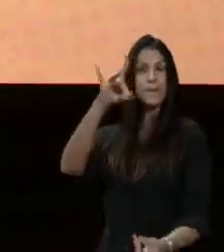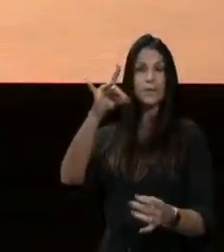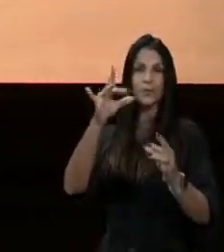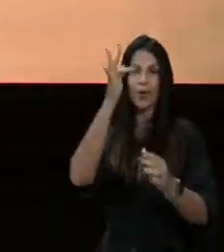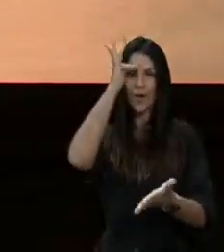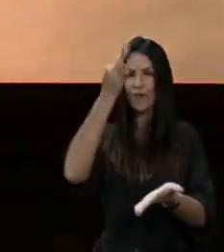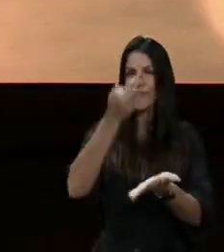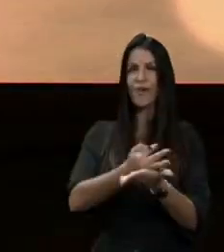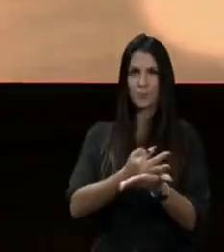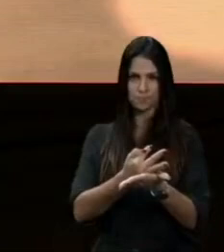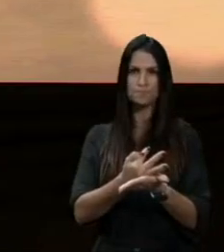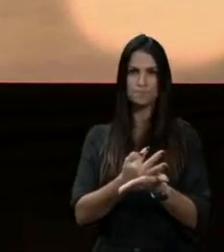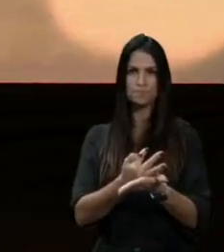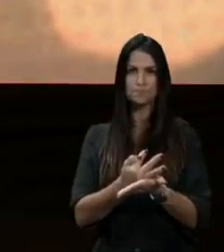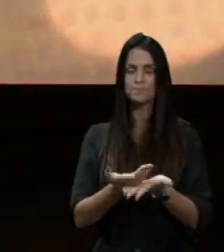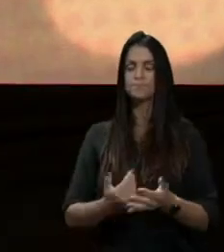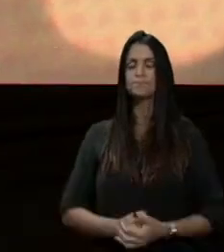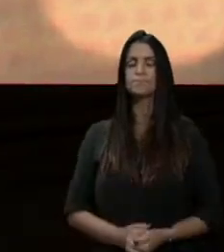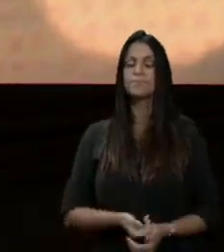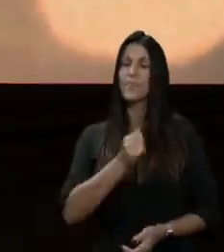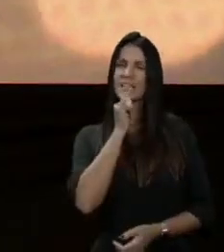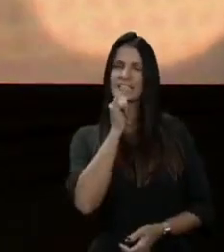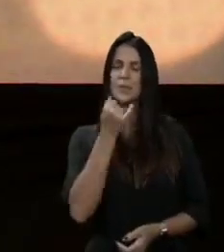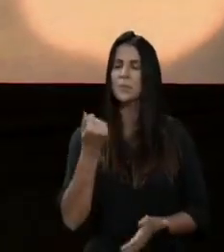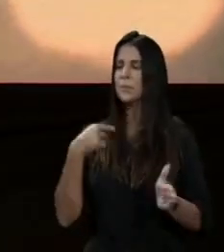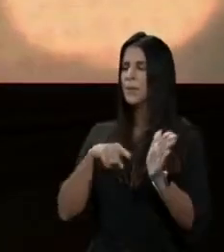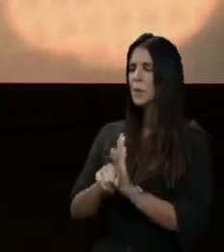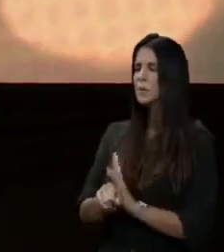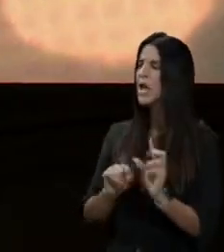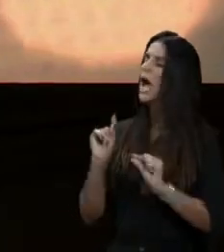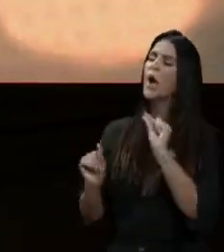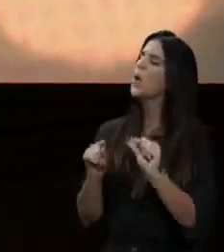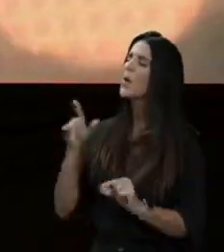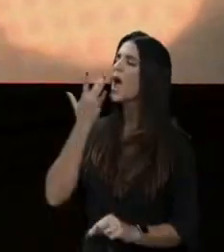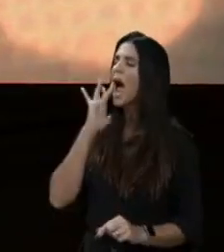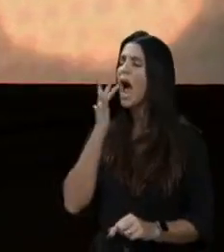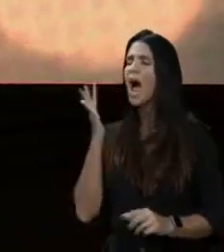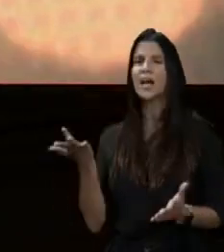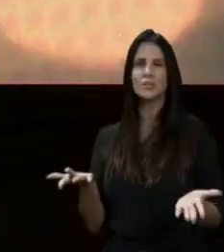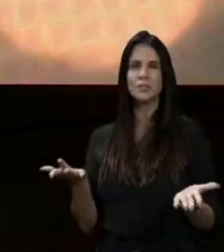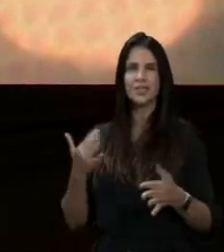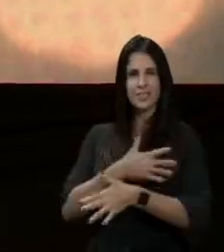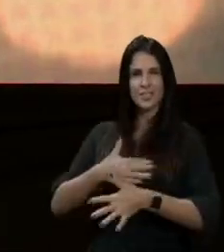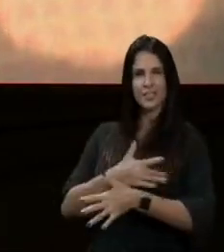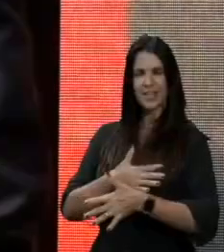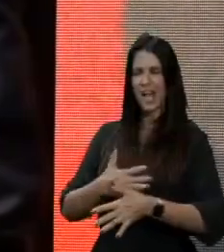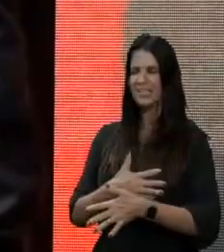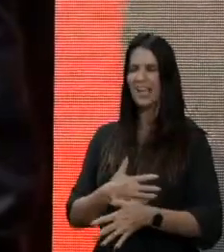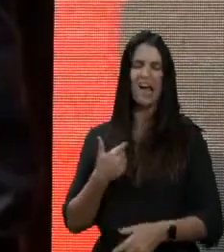a resposta da cidade não que que tu acha do novo Governador mais